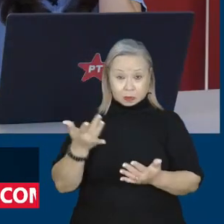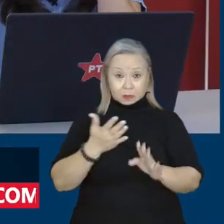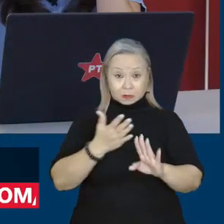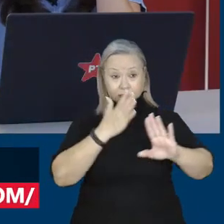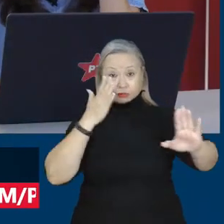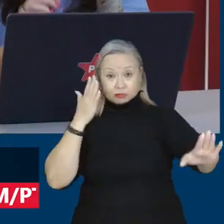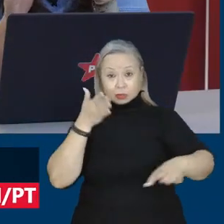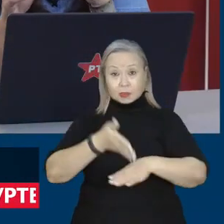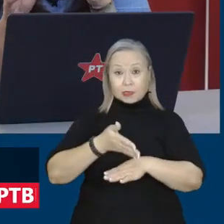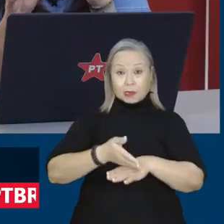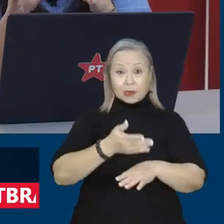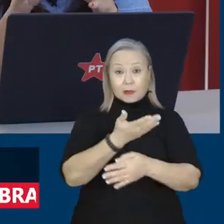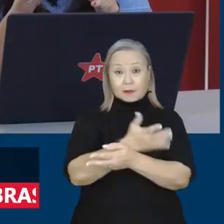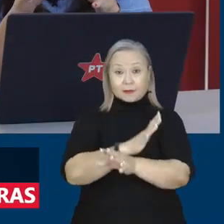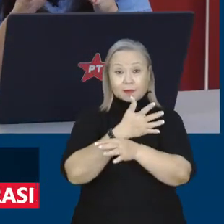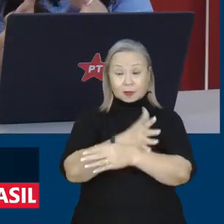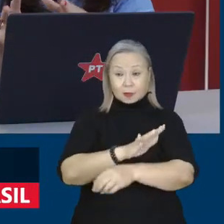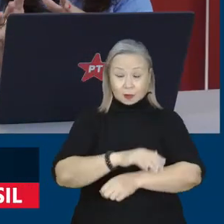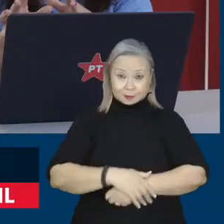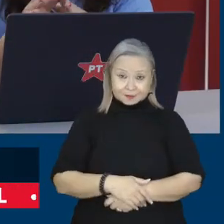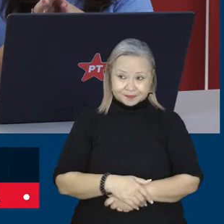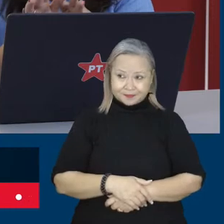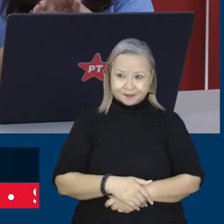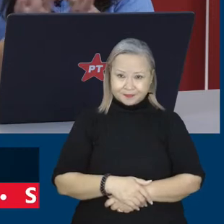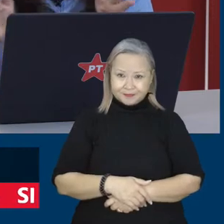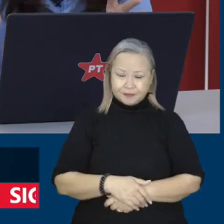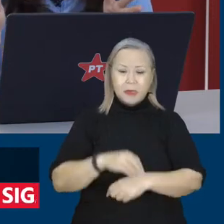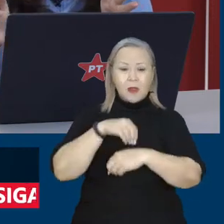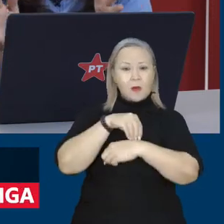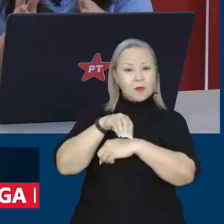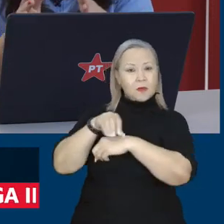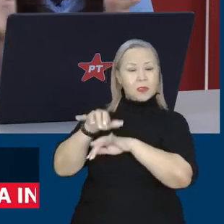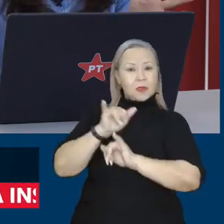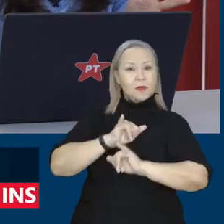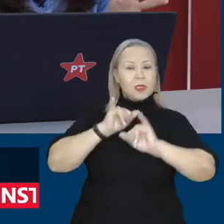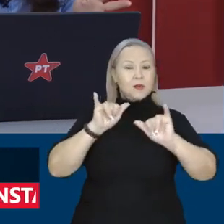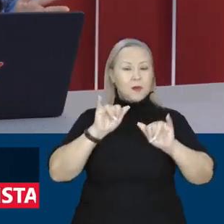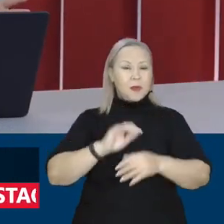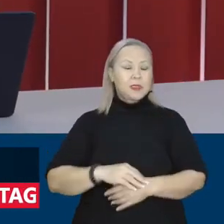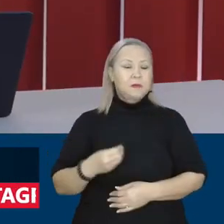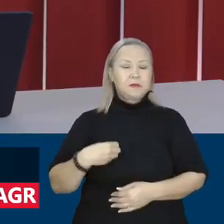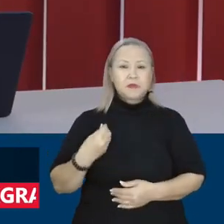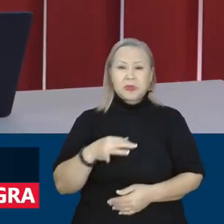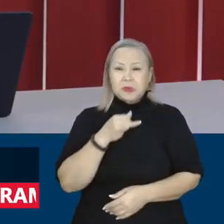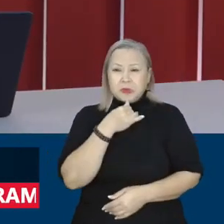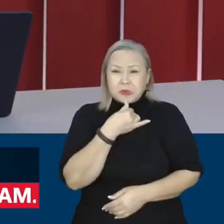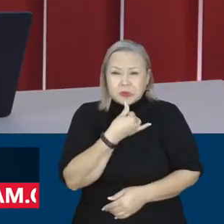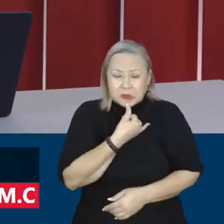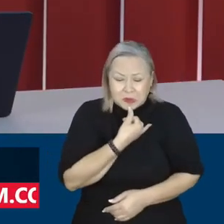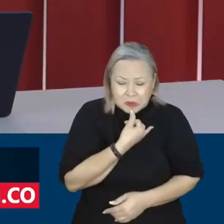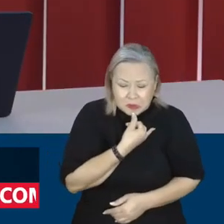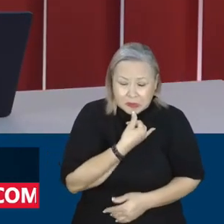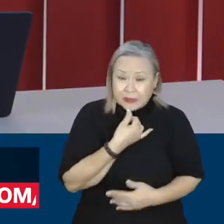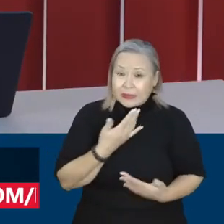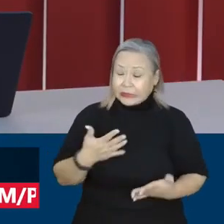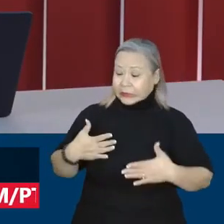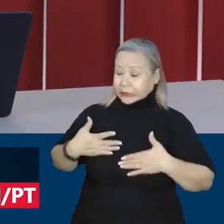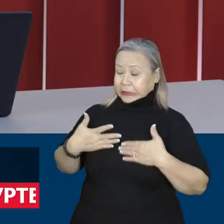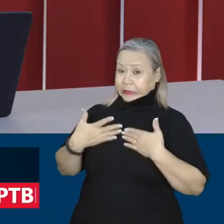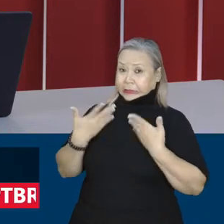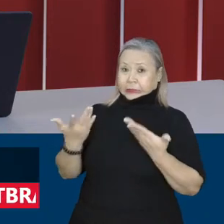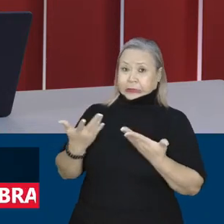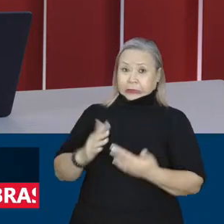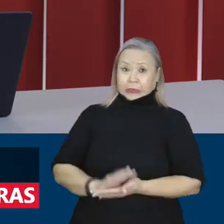Fernando e tá coincidindo né a divulgação desses dados que são estarecedores né assustadores com